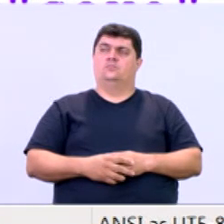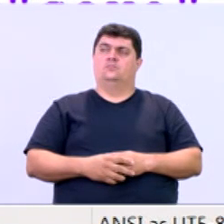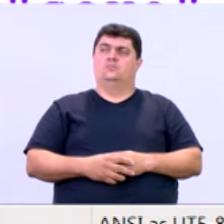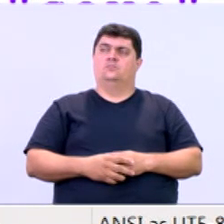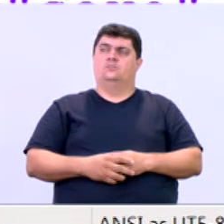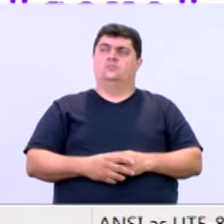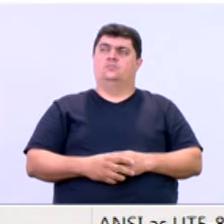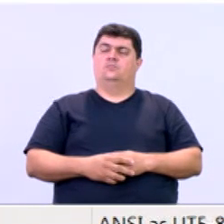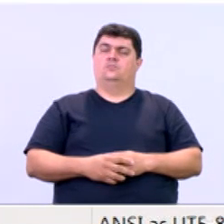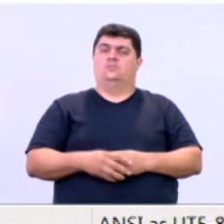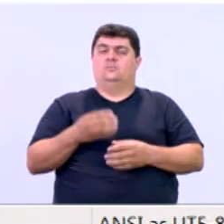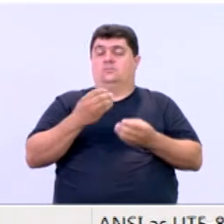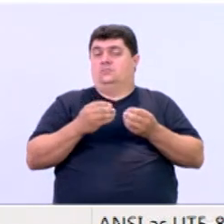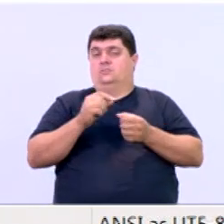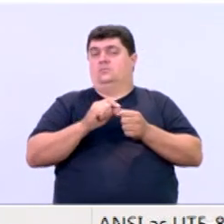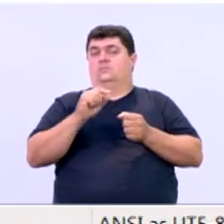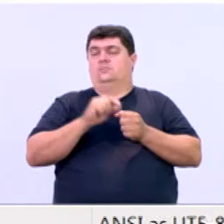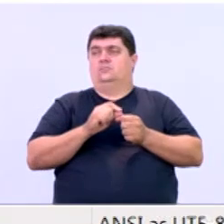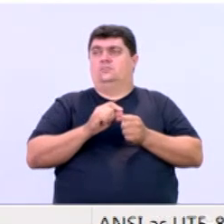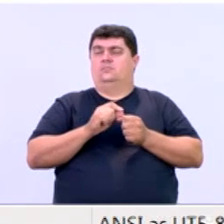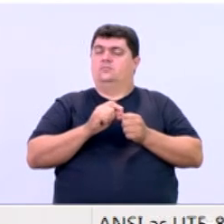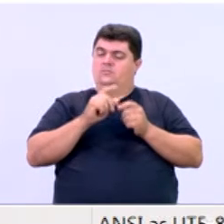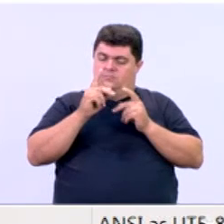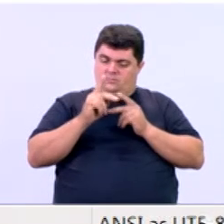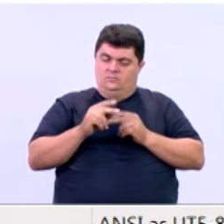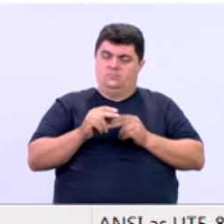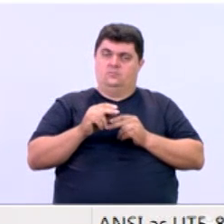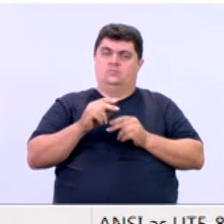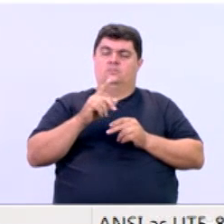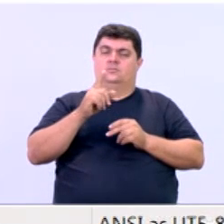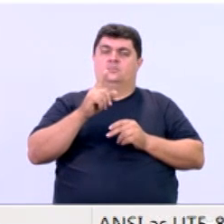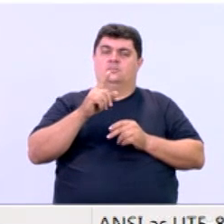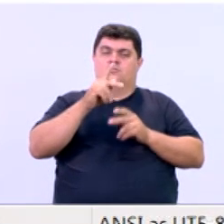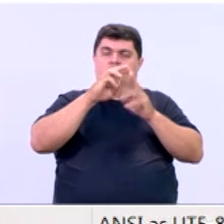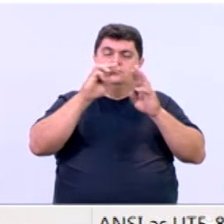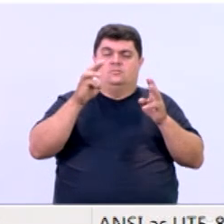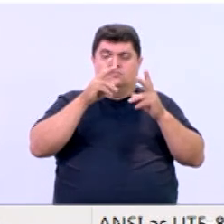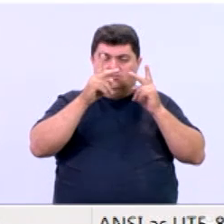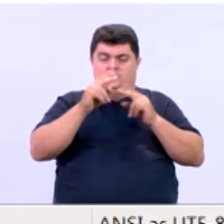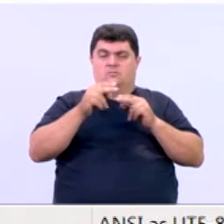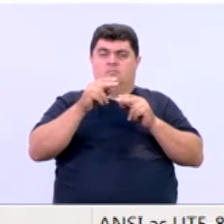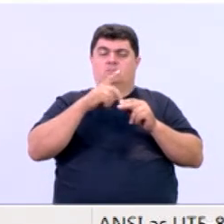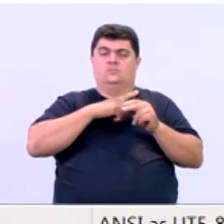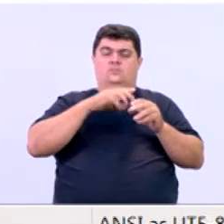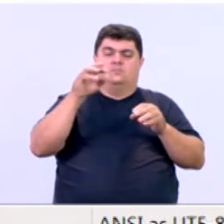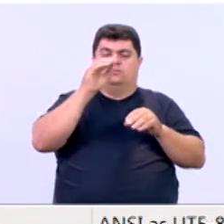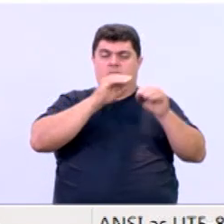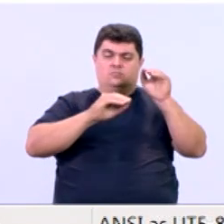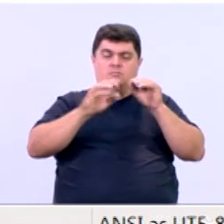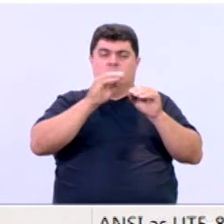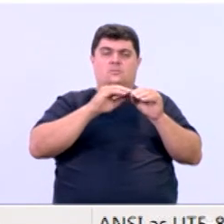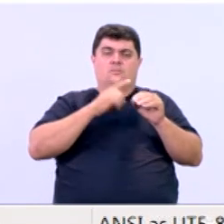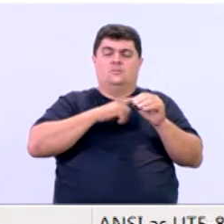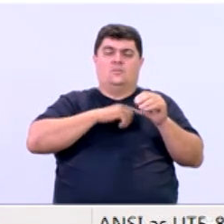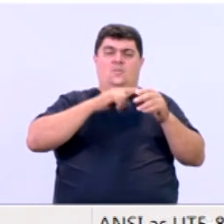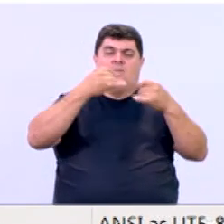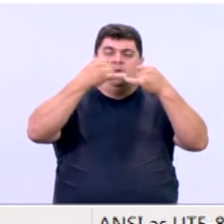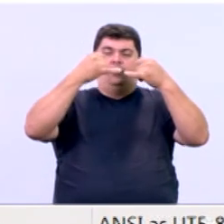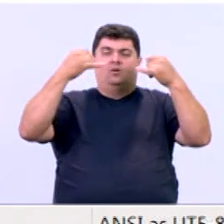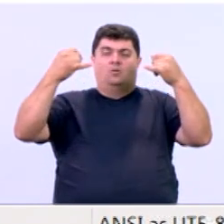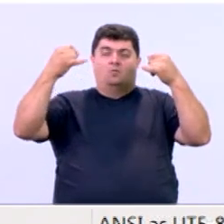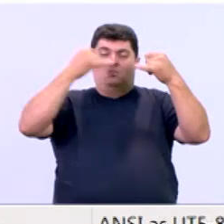Então, como fica isso? Exatamente a página do mesmo jeito, acrescentando uma quebra de